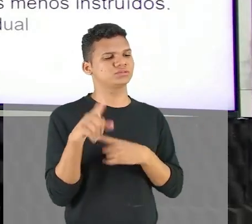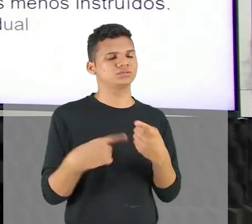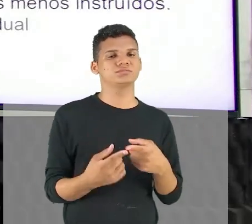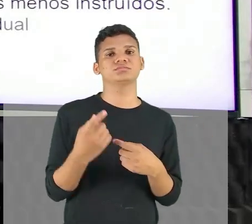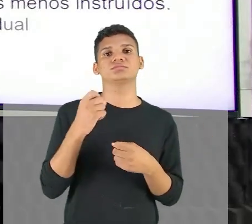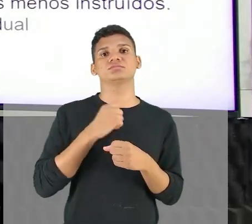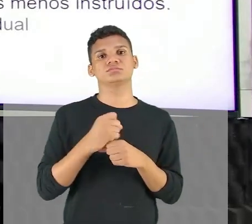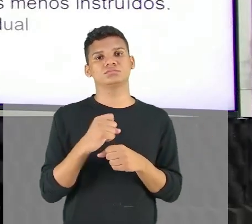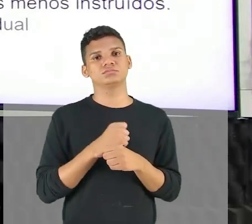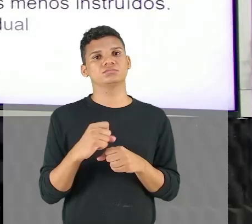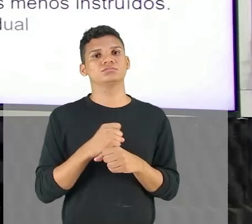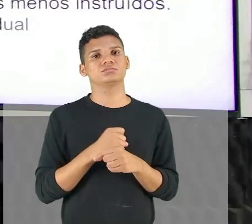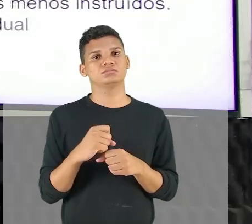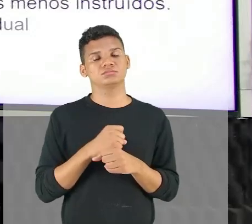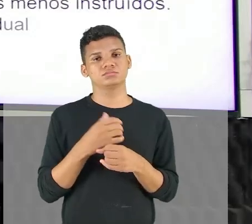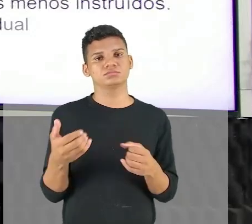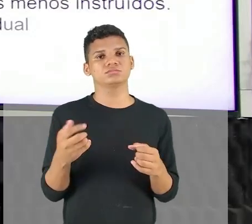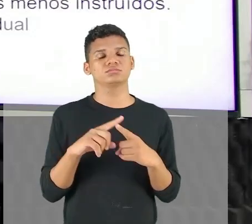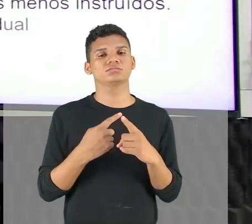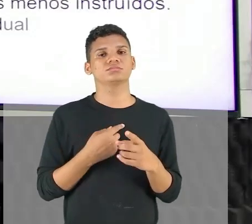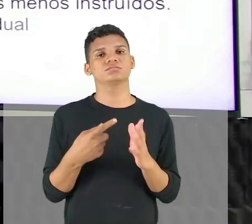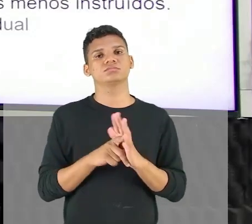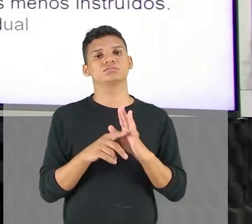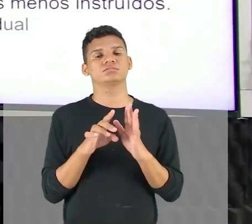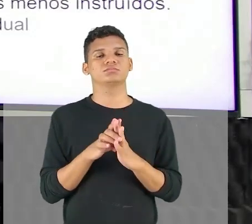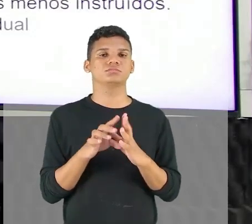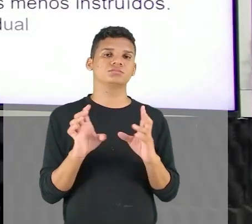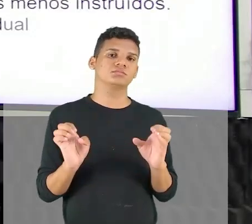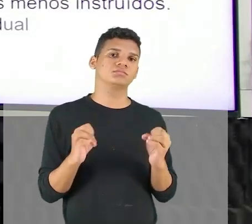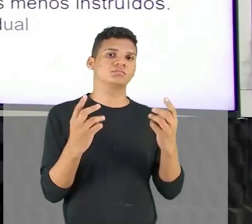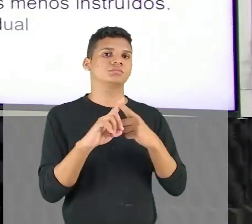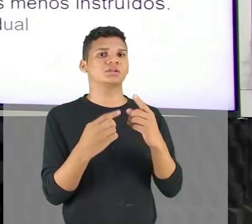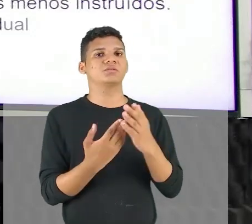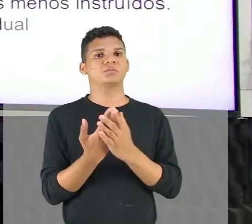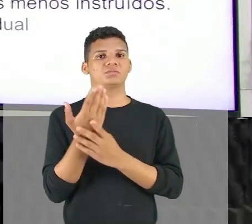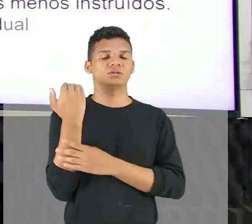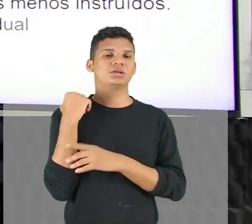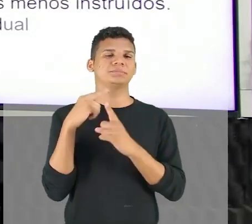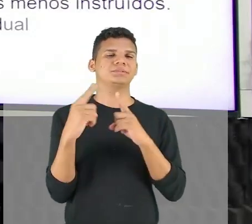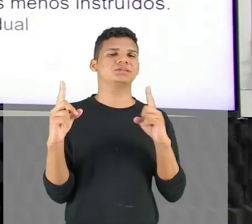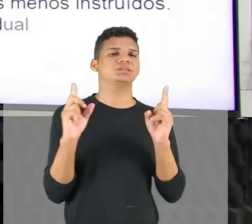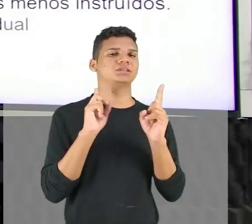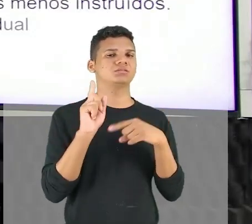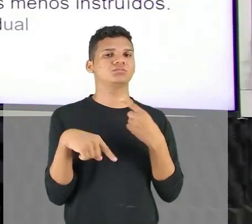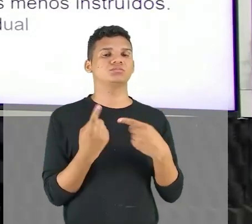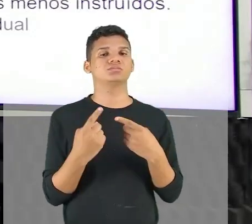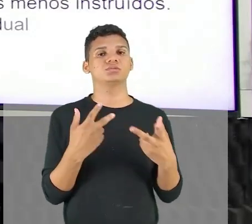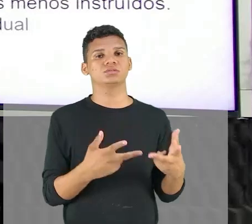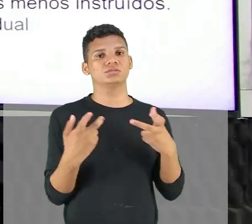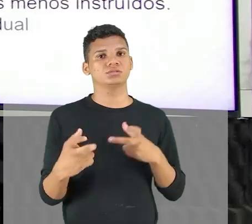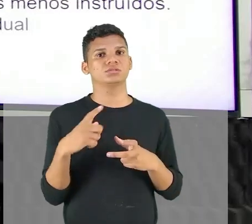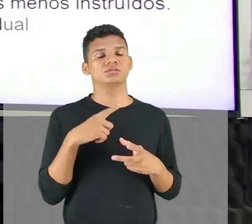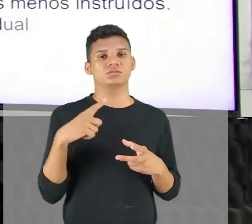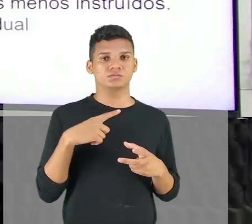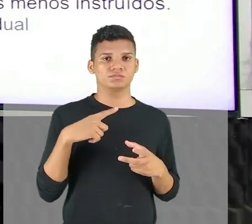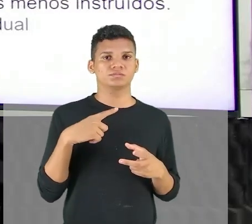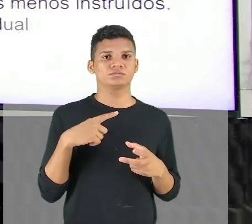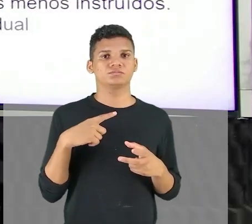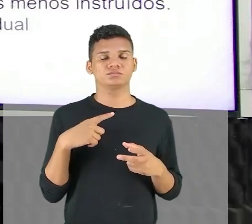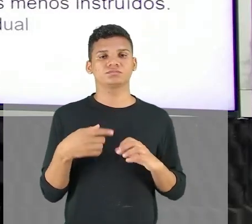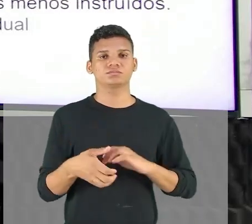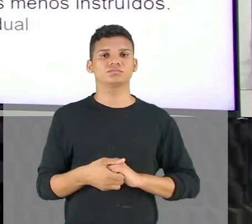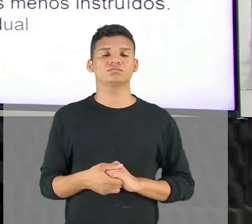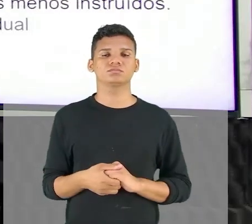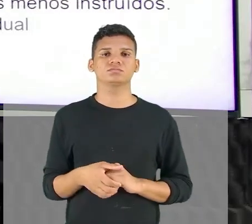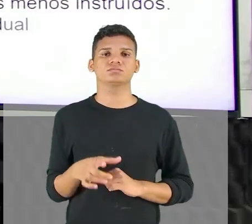depois desse evento, não muito tempo, décadas depois, ele vai perceber que essa punição,